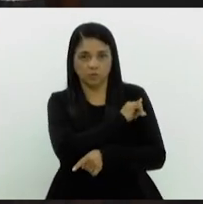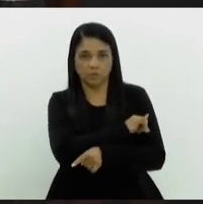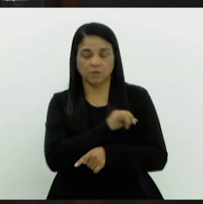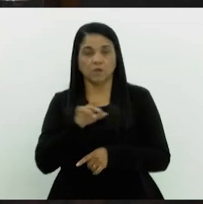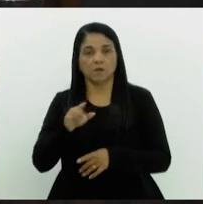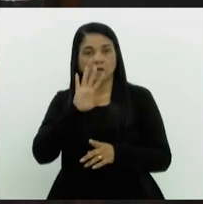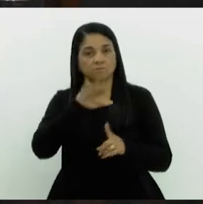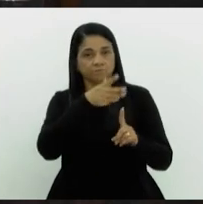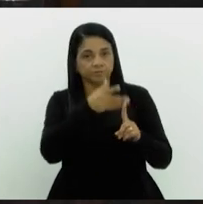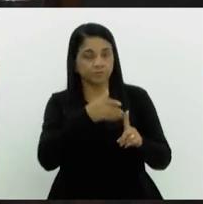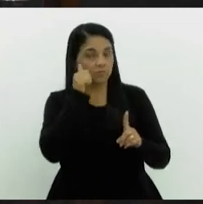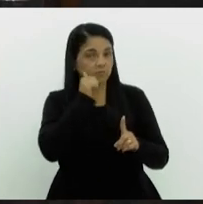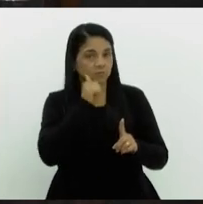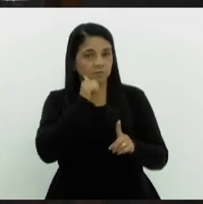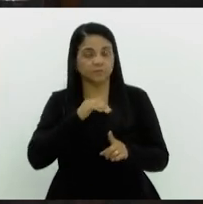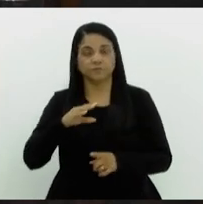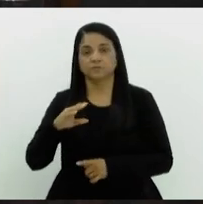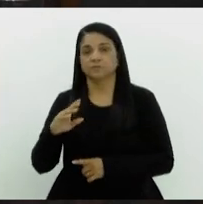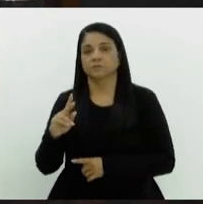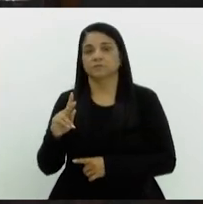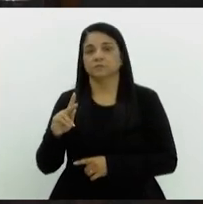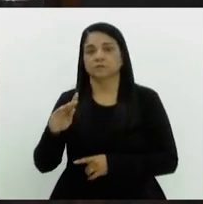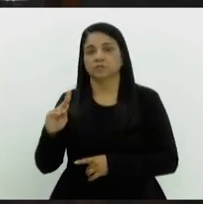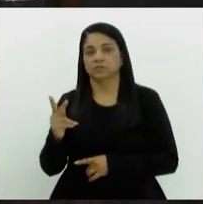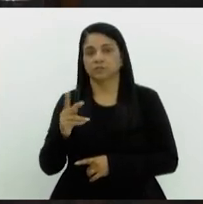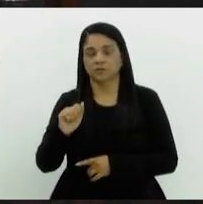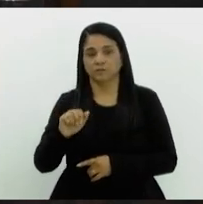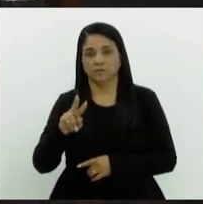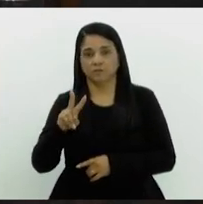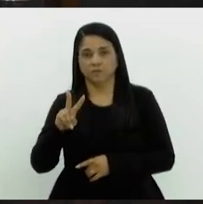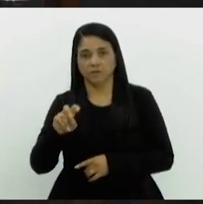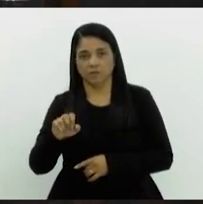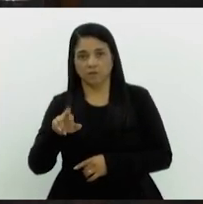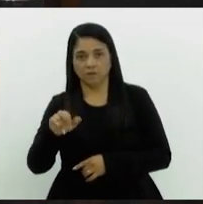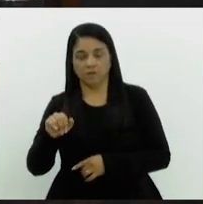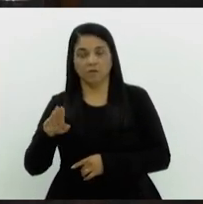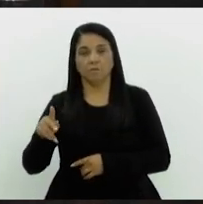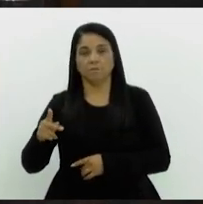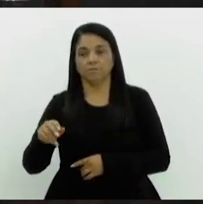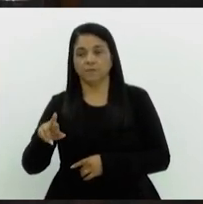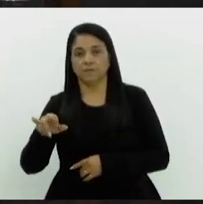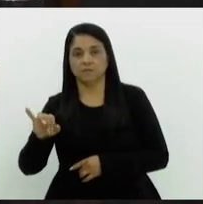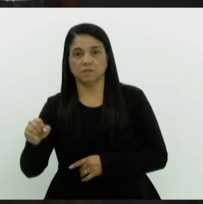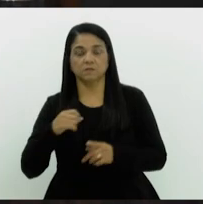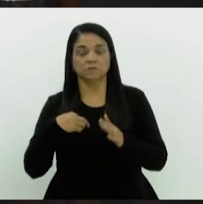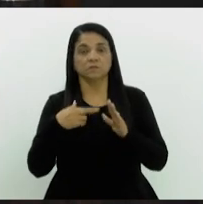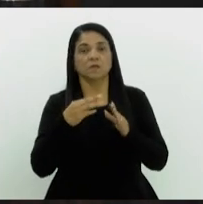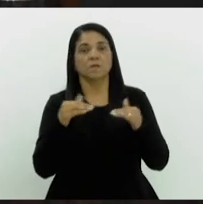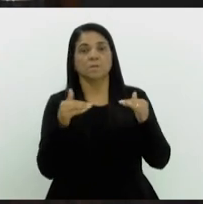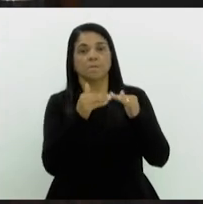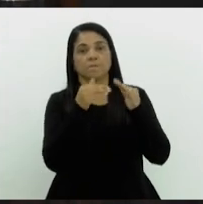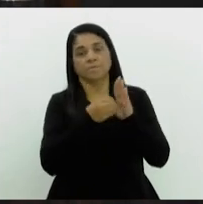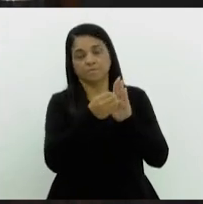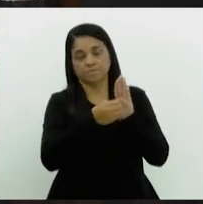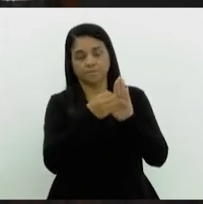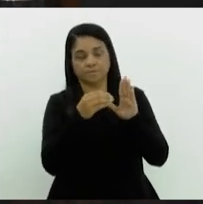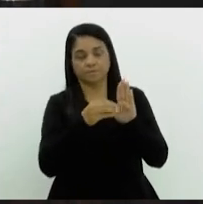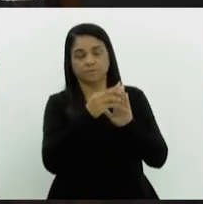Javier Cipriano Pérez Enciso. Pareceres da Comissão de Normas Internas e Proposições